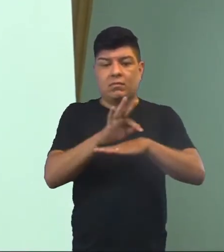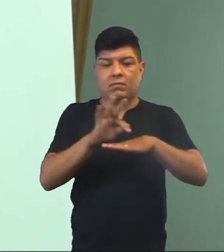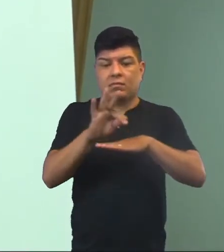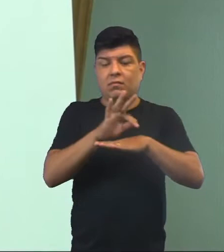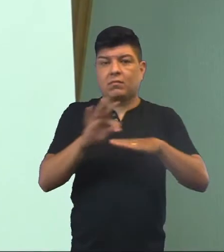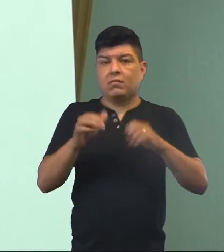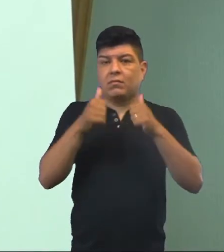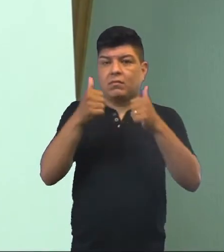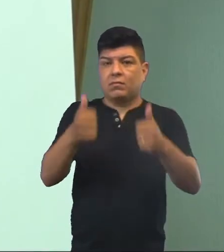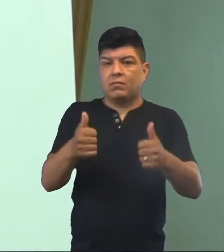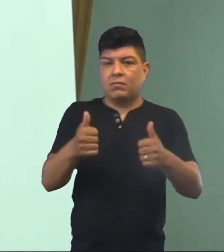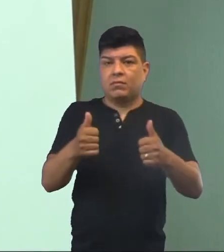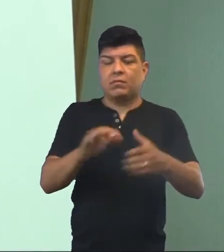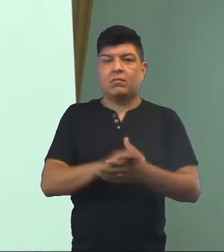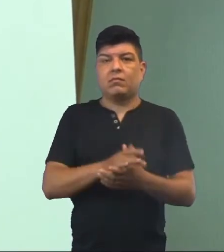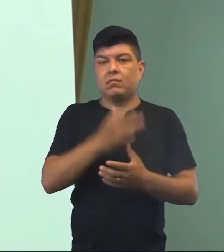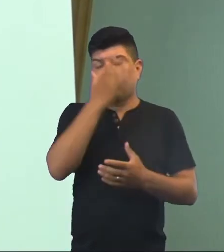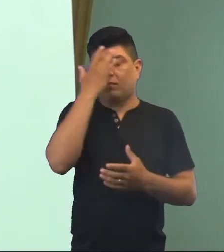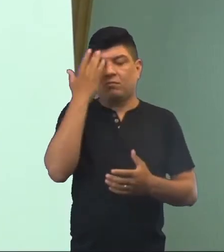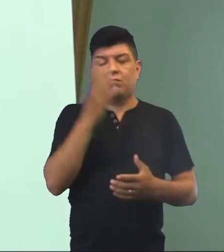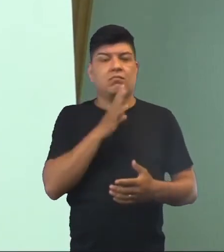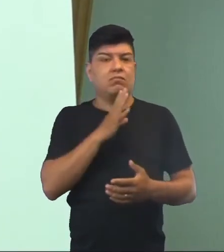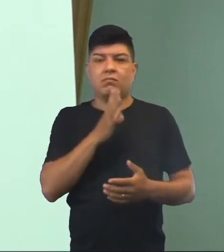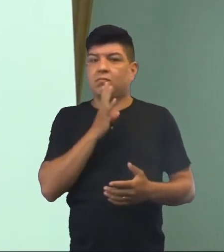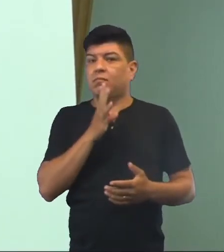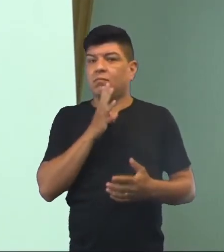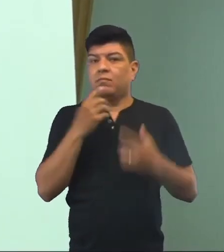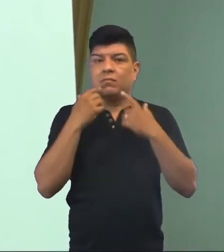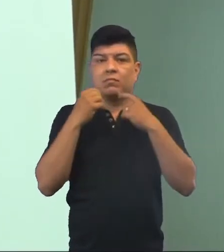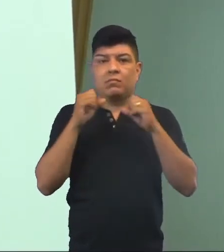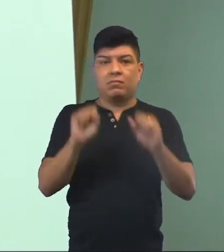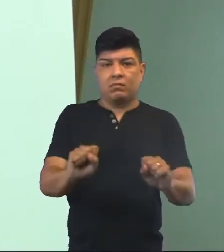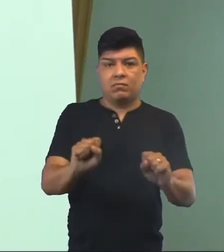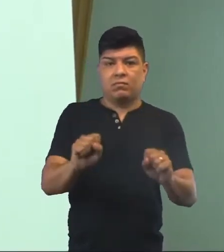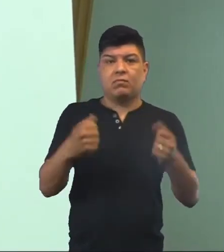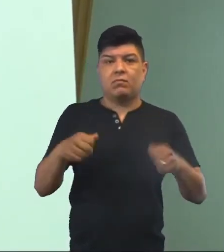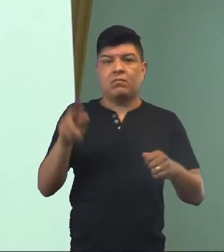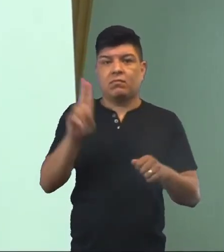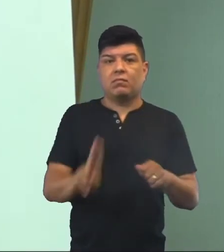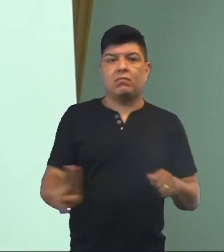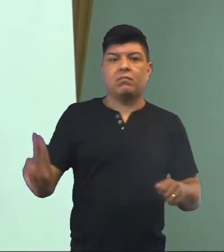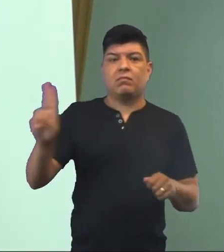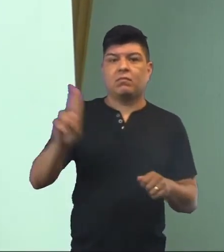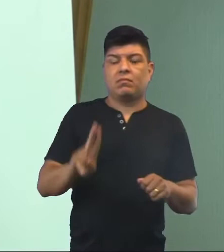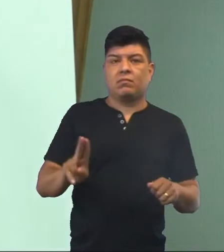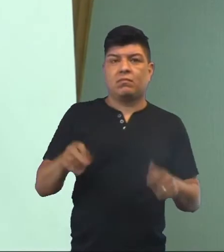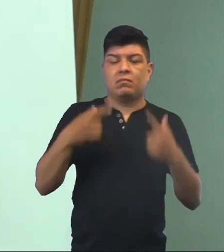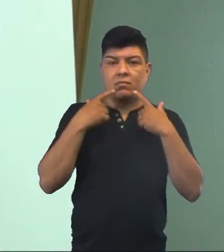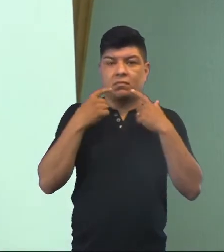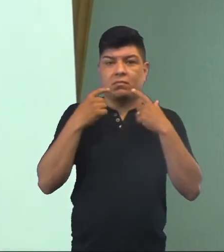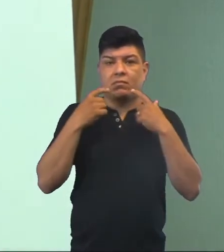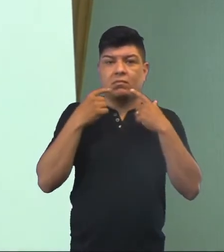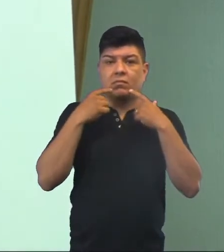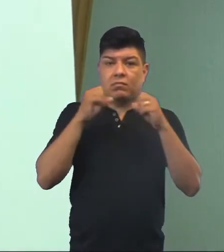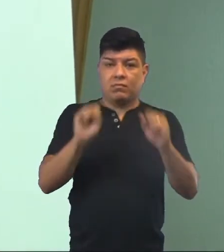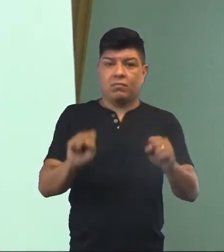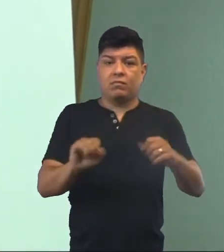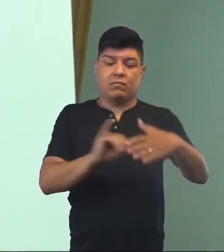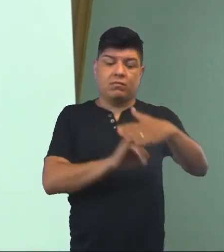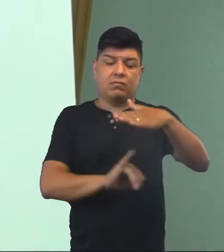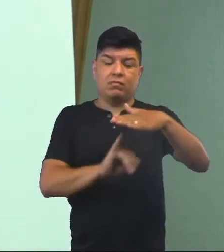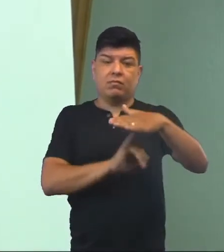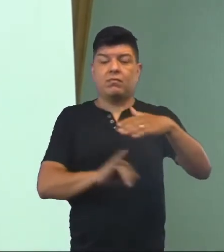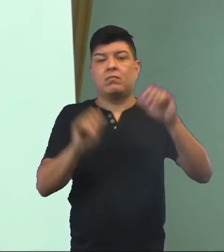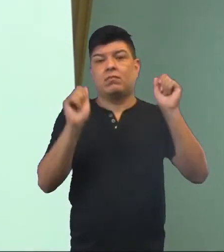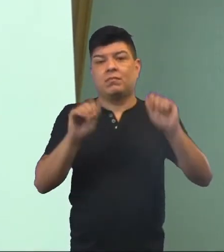bem? E um público desconhecido, a linguagem que eu tenho que usar. Já a linguagem informal,